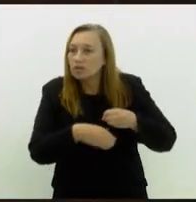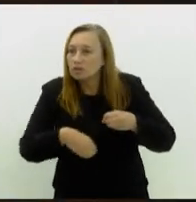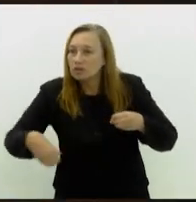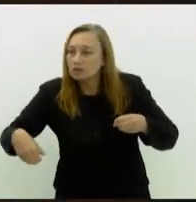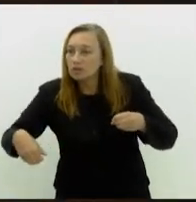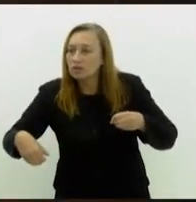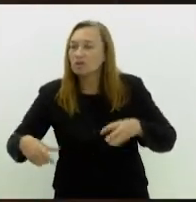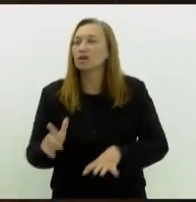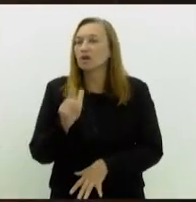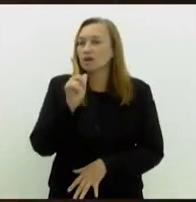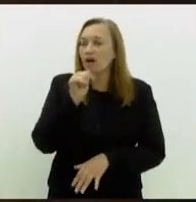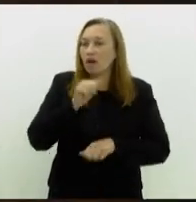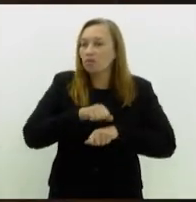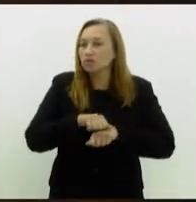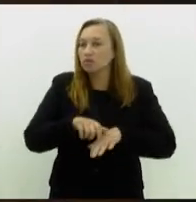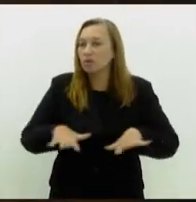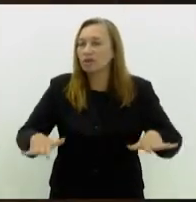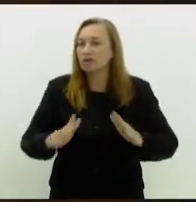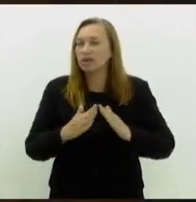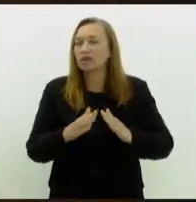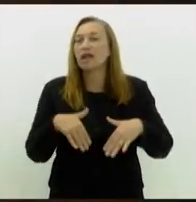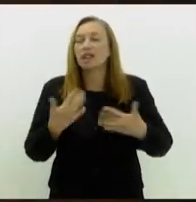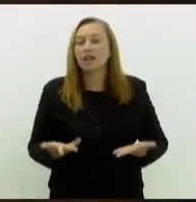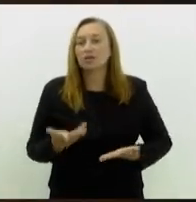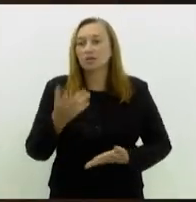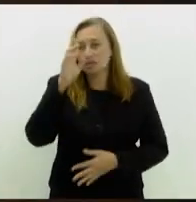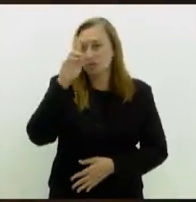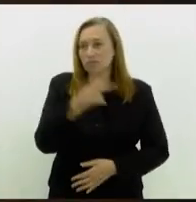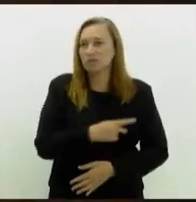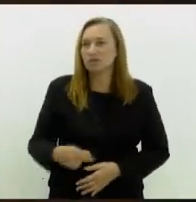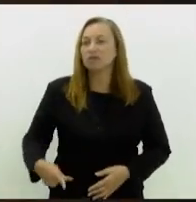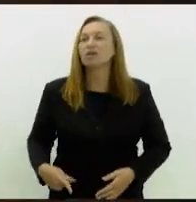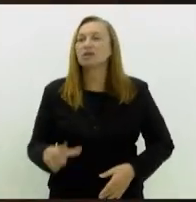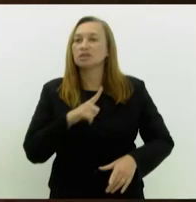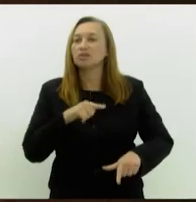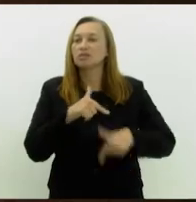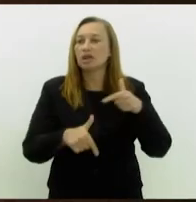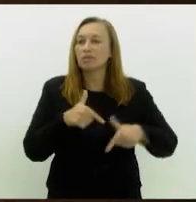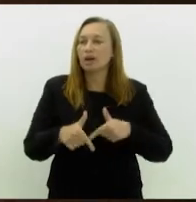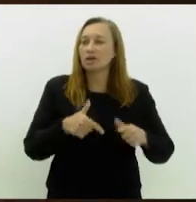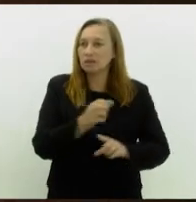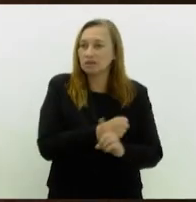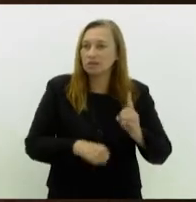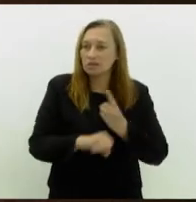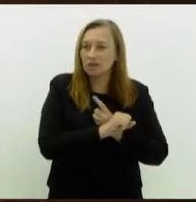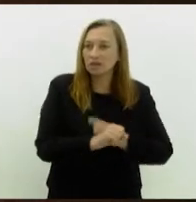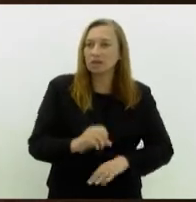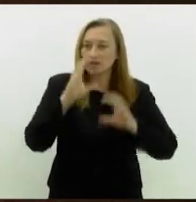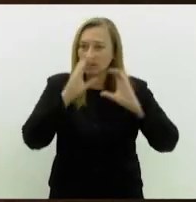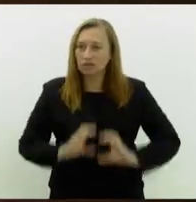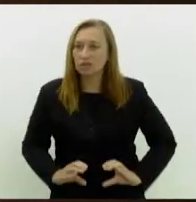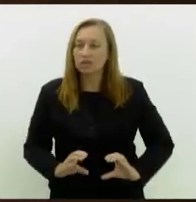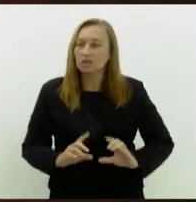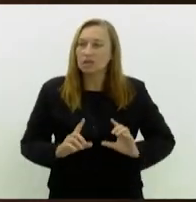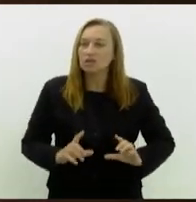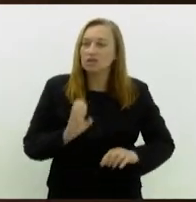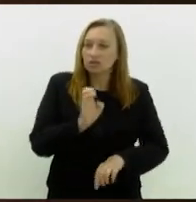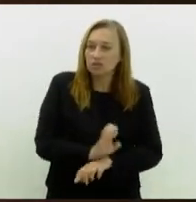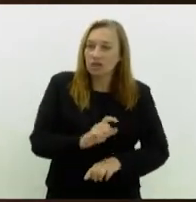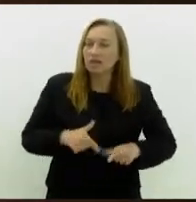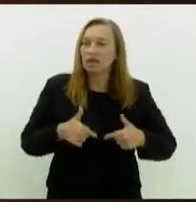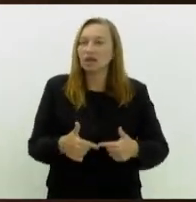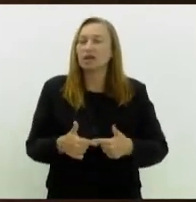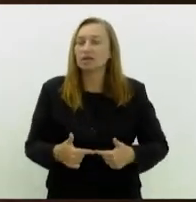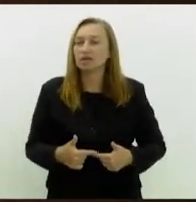abastecimento de água nas moradias então presidenta se há serviço social se a cidadania se o estado funciona isso se